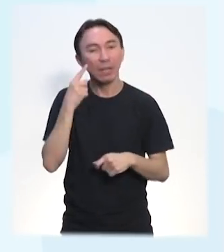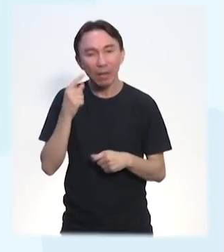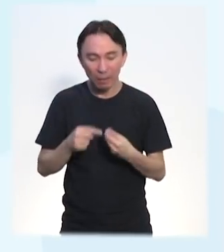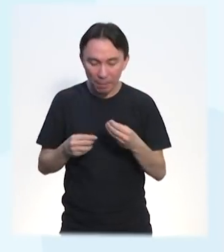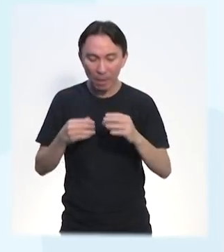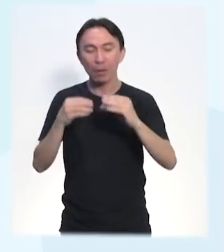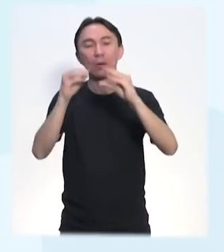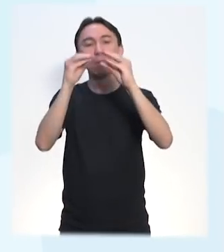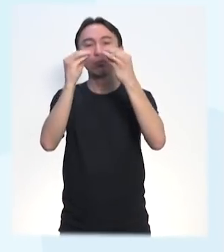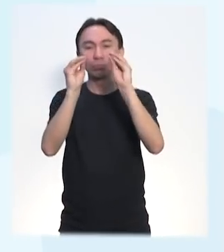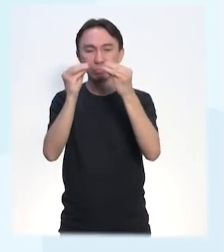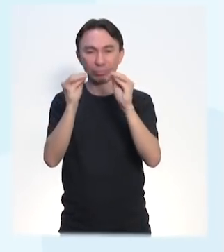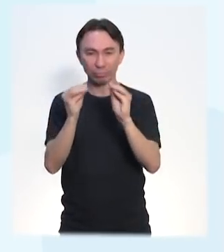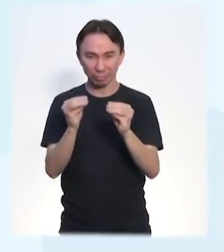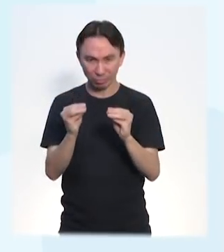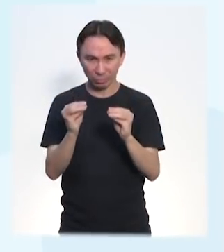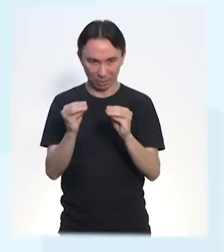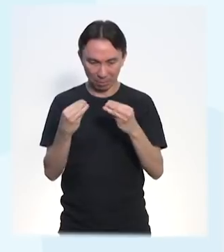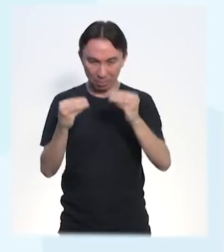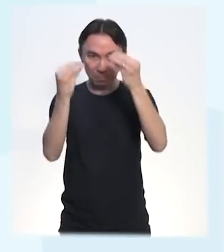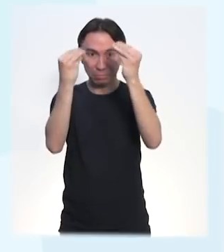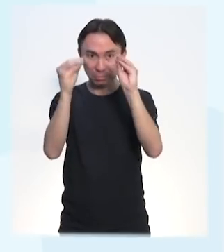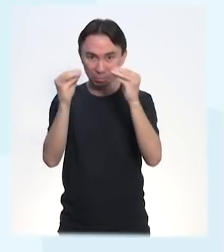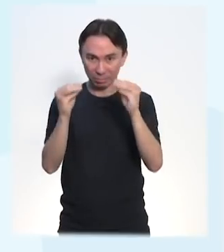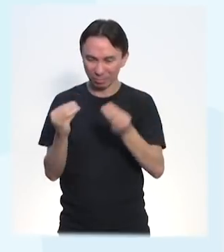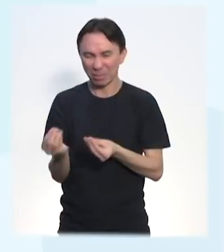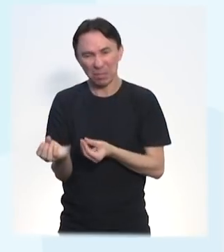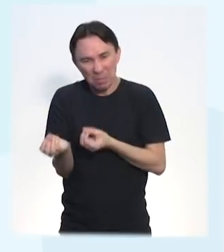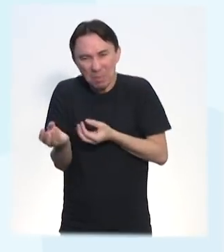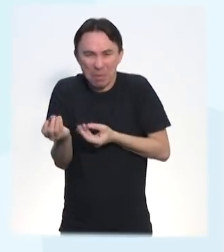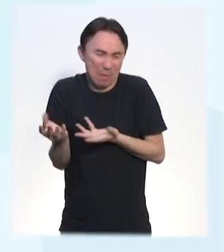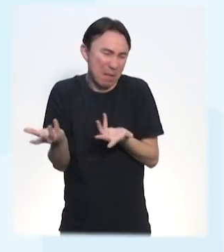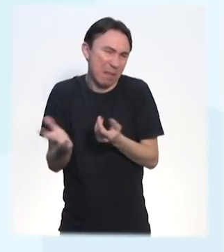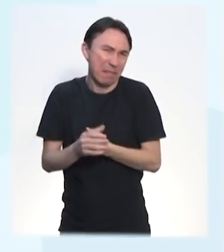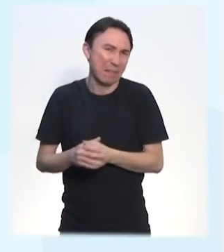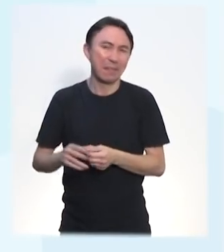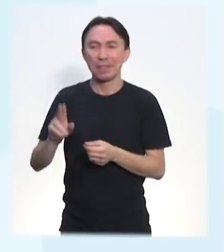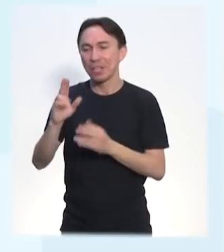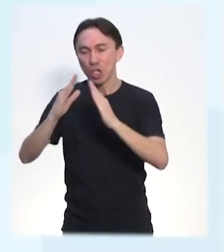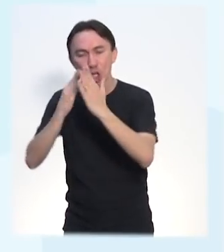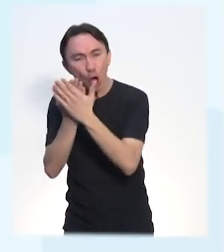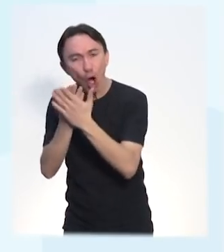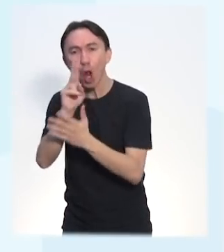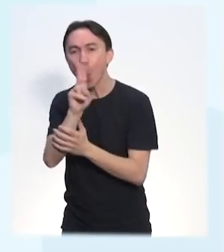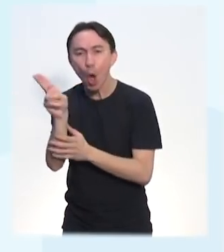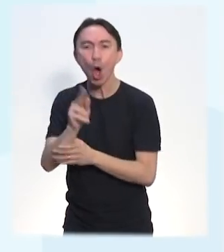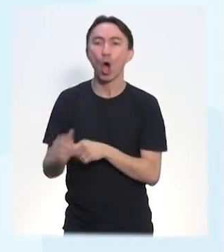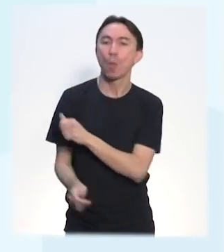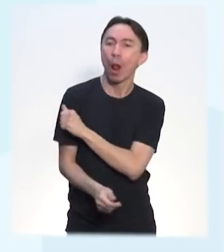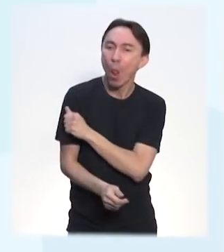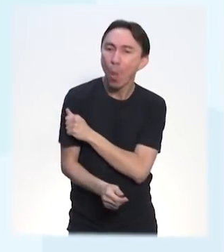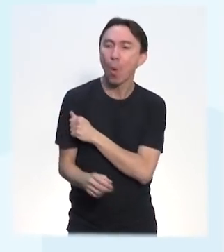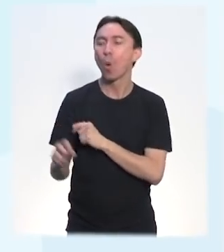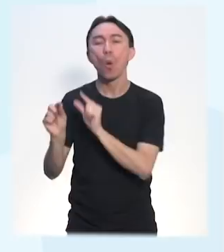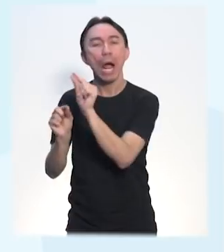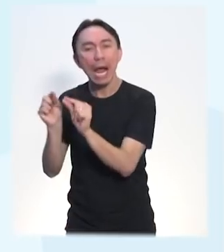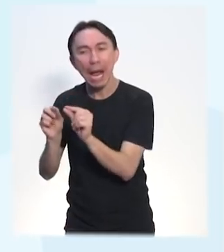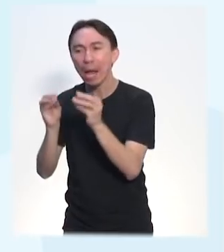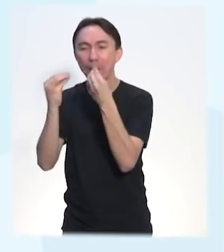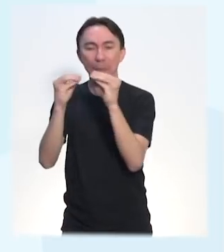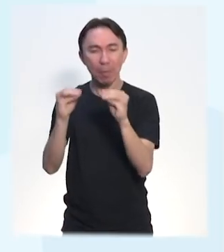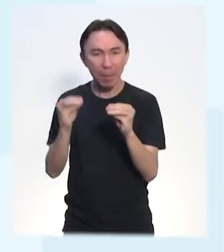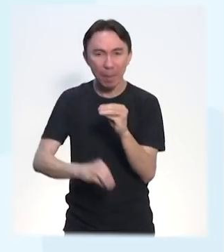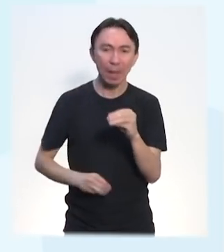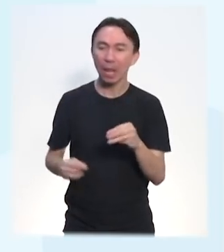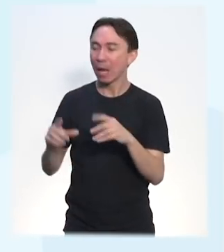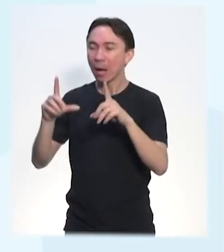né? Apenas com os dados. Vai estar lá o nome da escola, o número de alunos, quantos posts fez por missão e assim